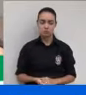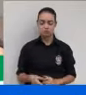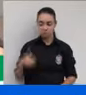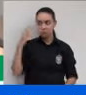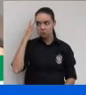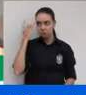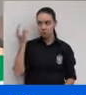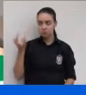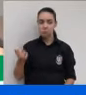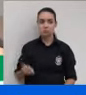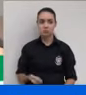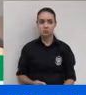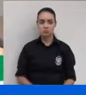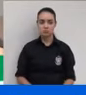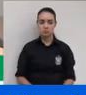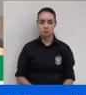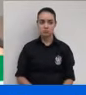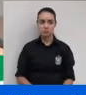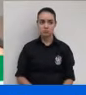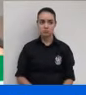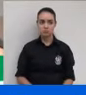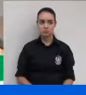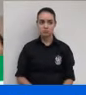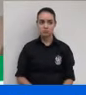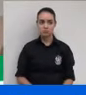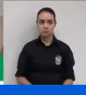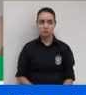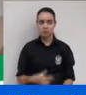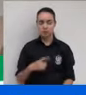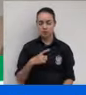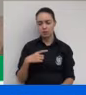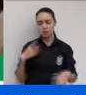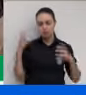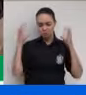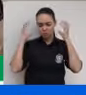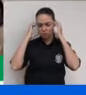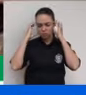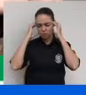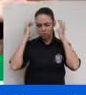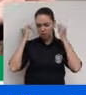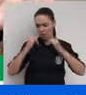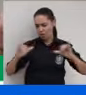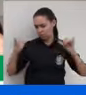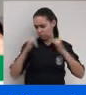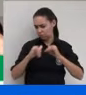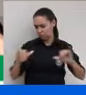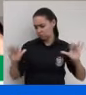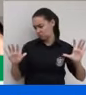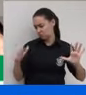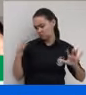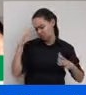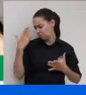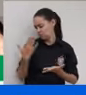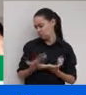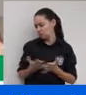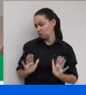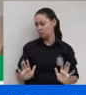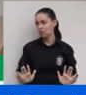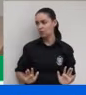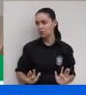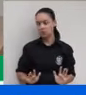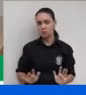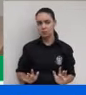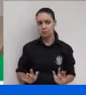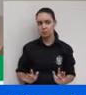sabido meu caro colega que no R tinha saído não tô acreditando nessa situação